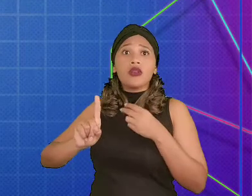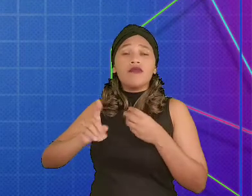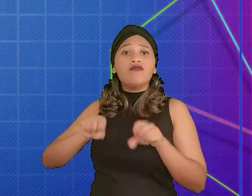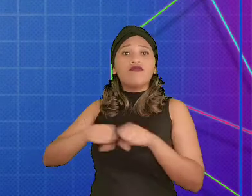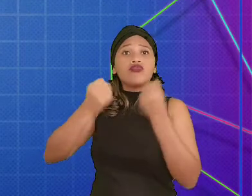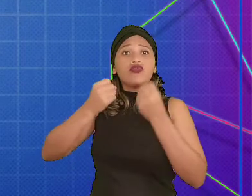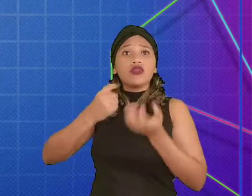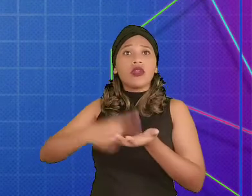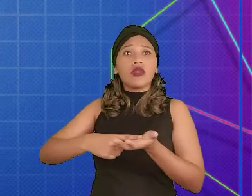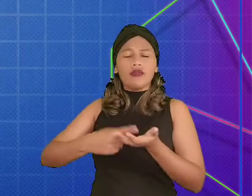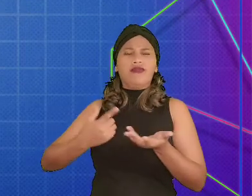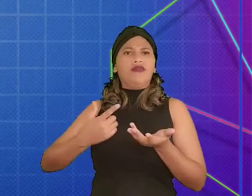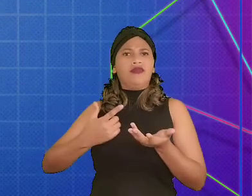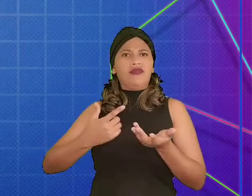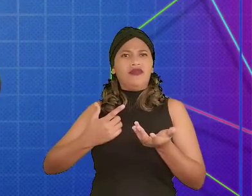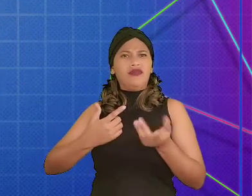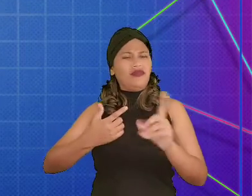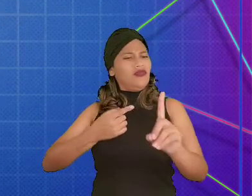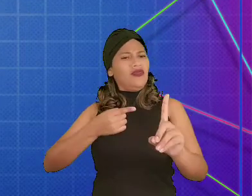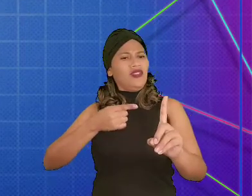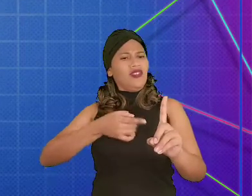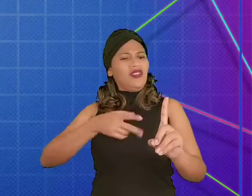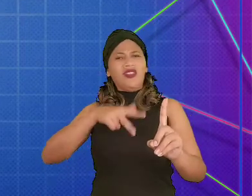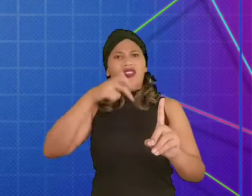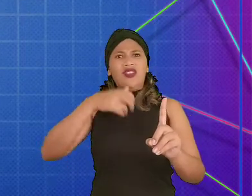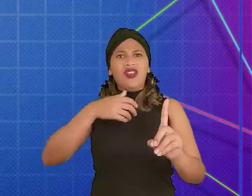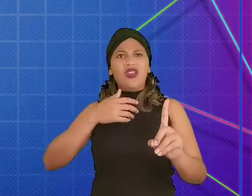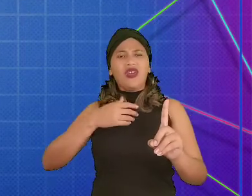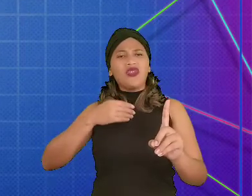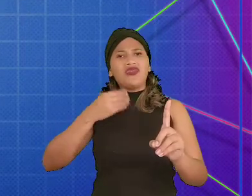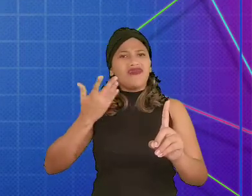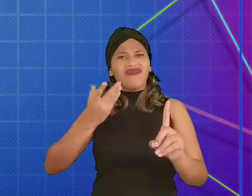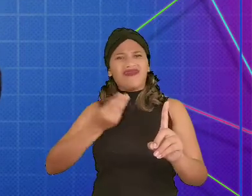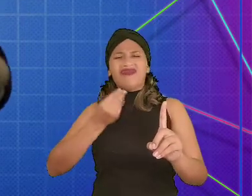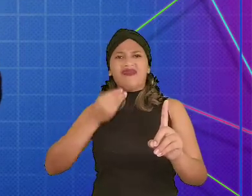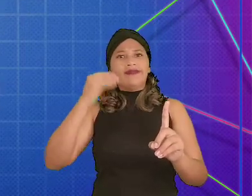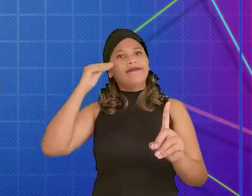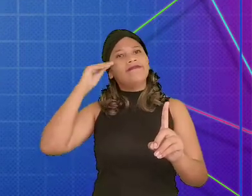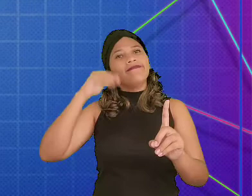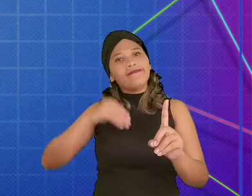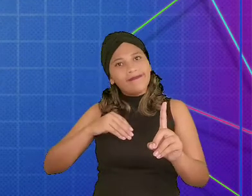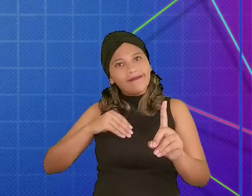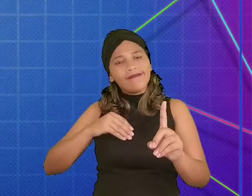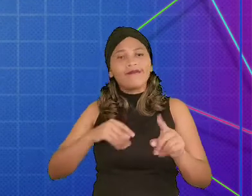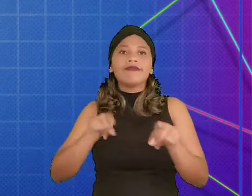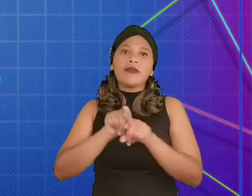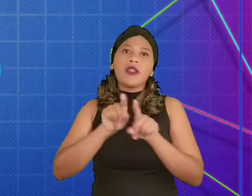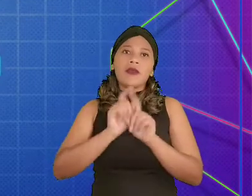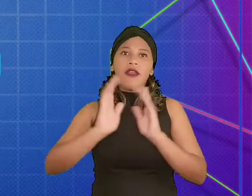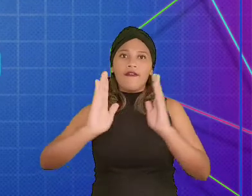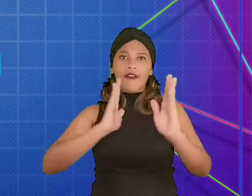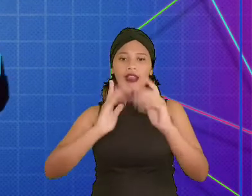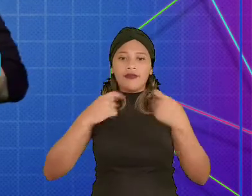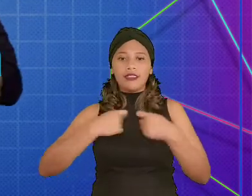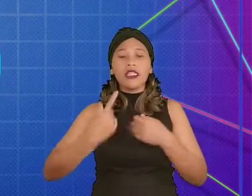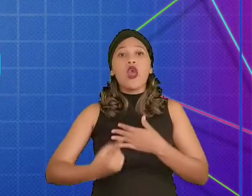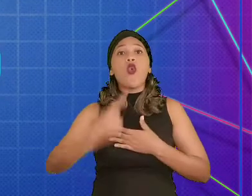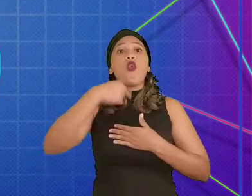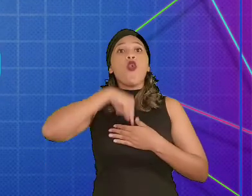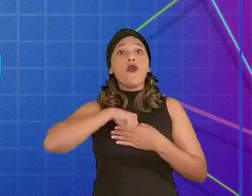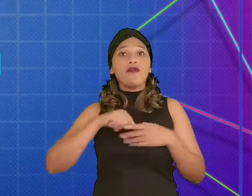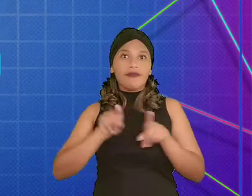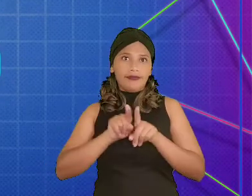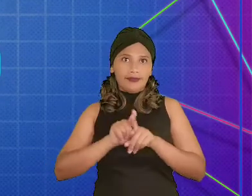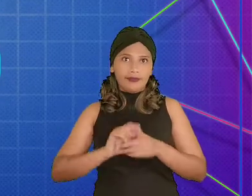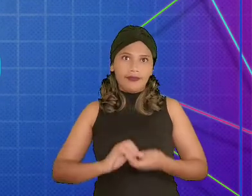esse acordo, senão o jogador pode se ver enganado e descrente no universo proposto. Ainda, a fase deve ter uma navegação